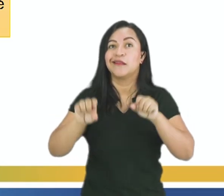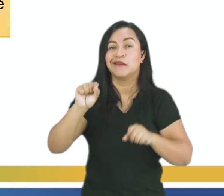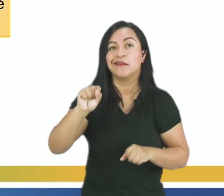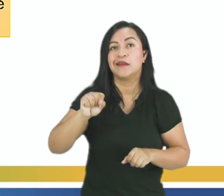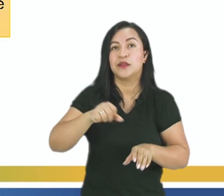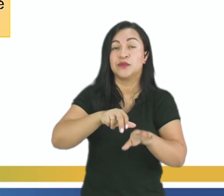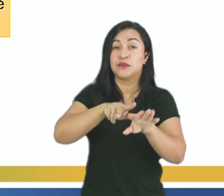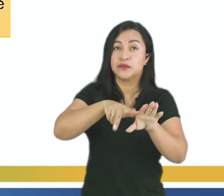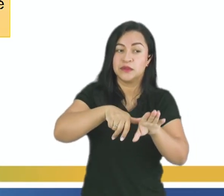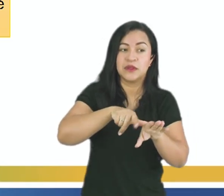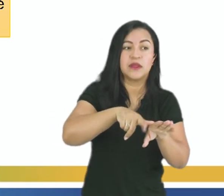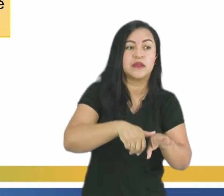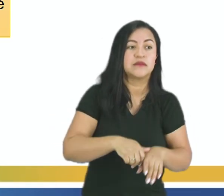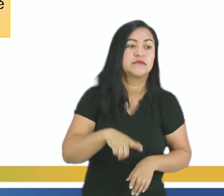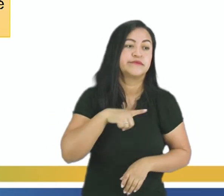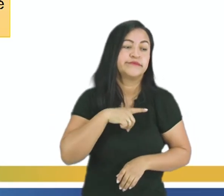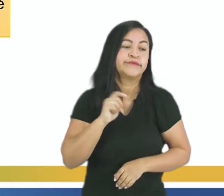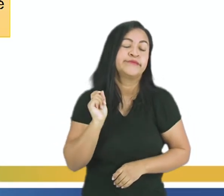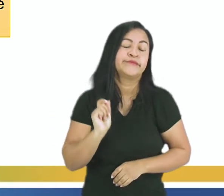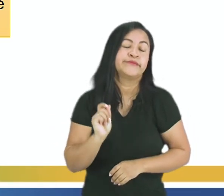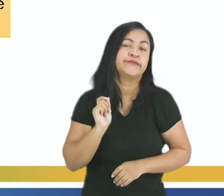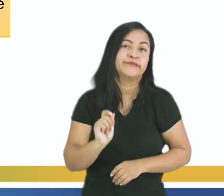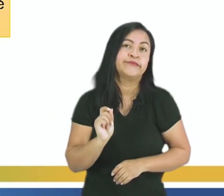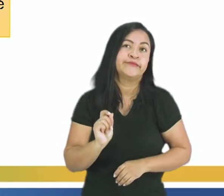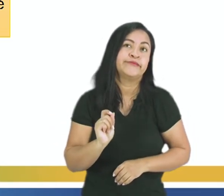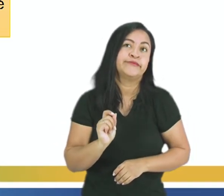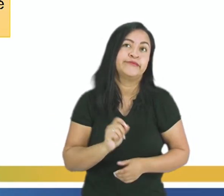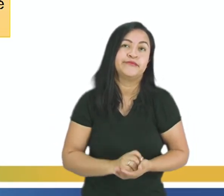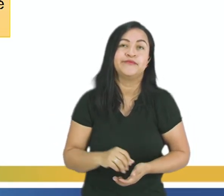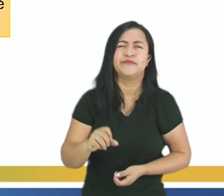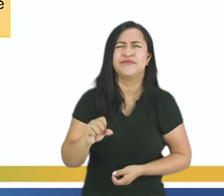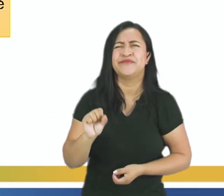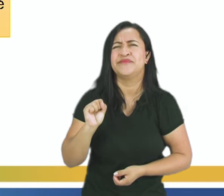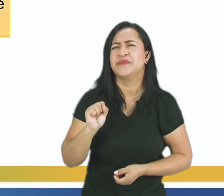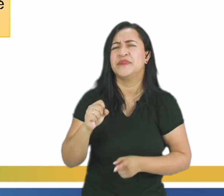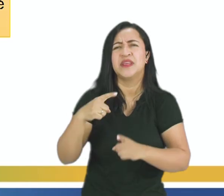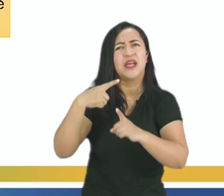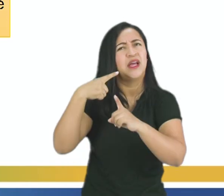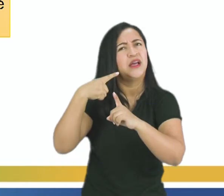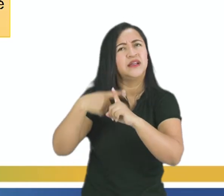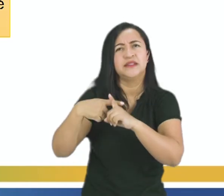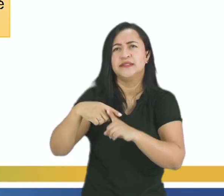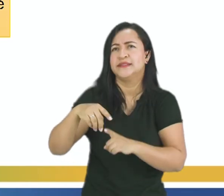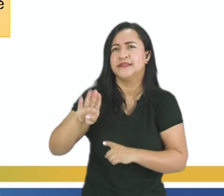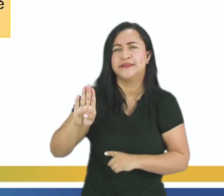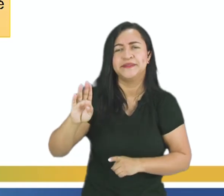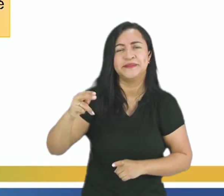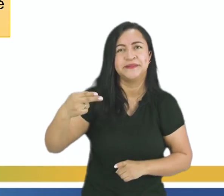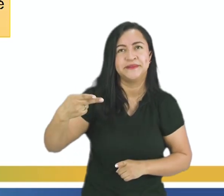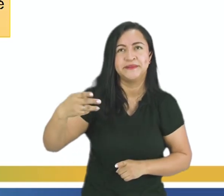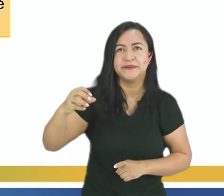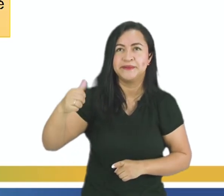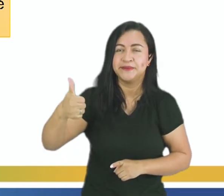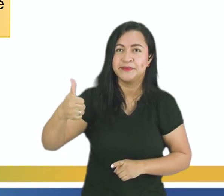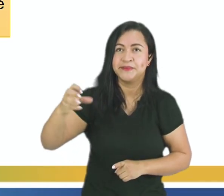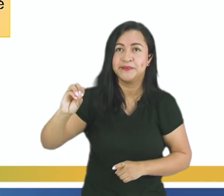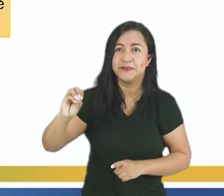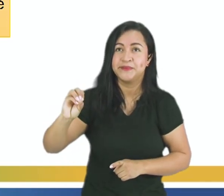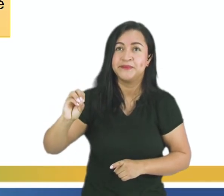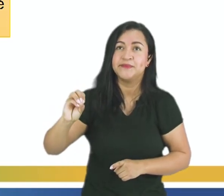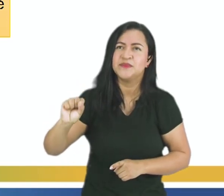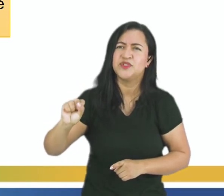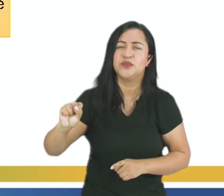aí os skates, nós teremos a seguinte equação: S, o valor dos skates, mais B, que é